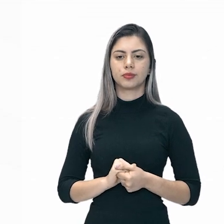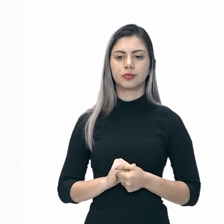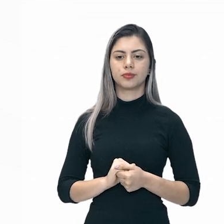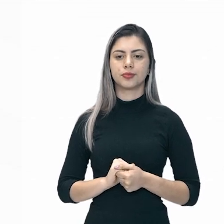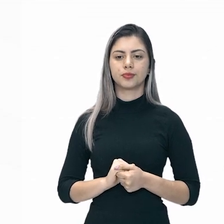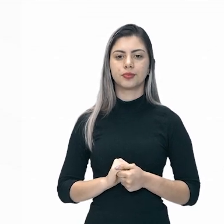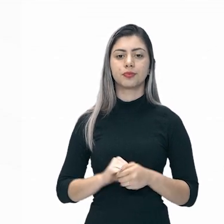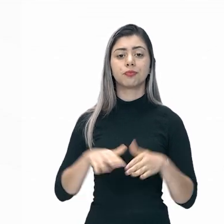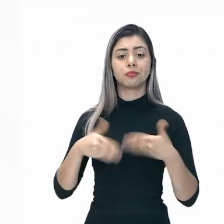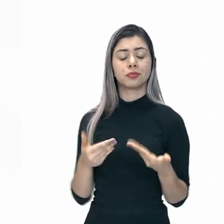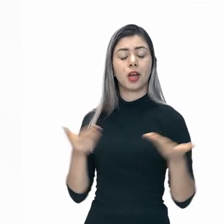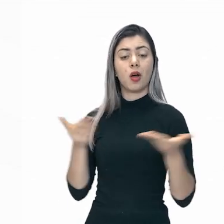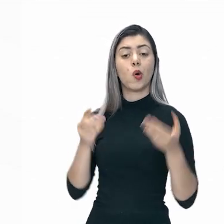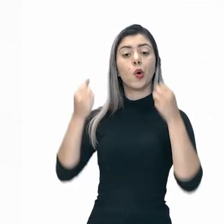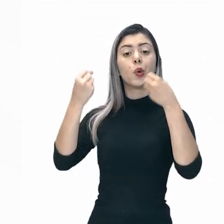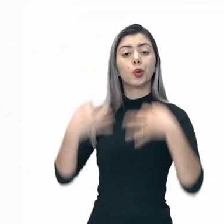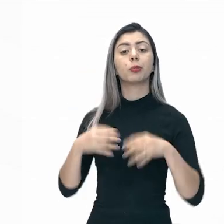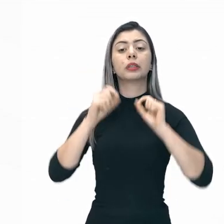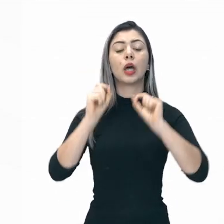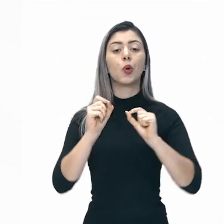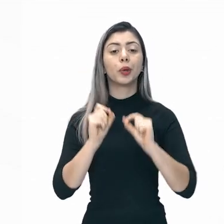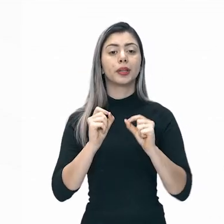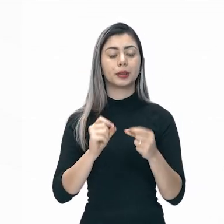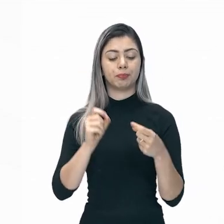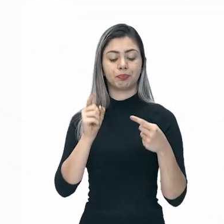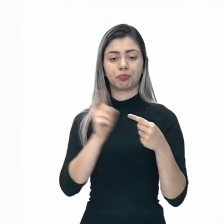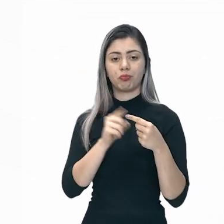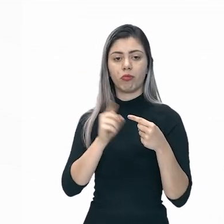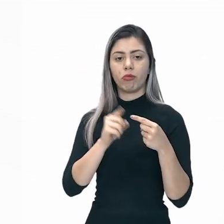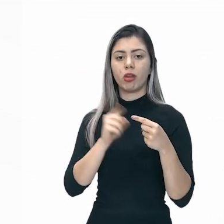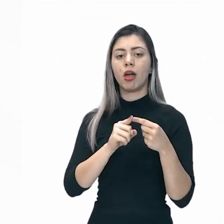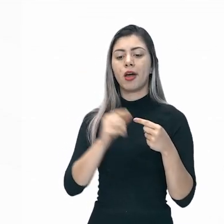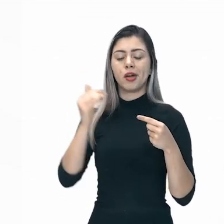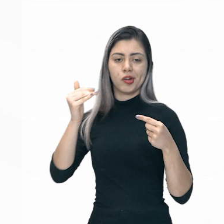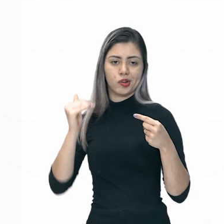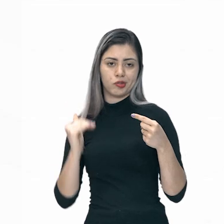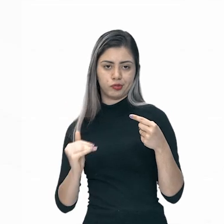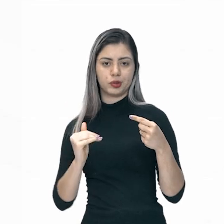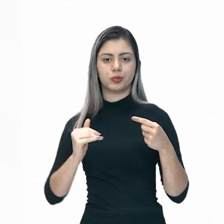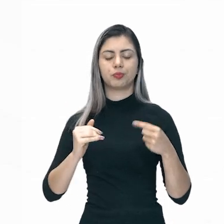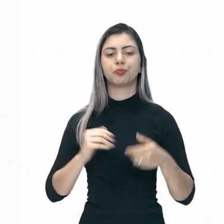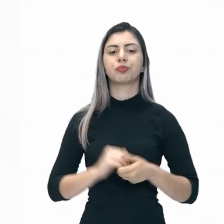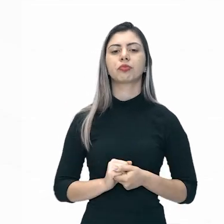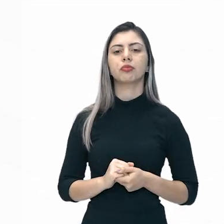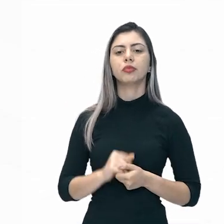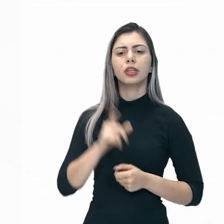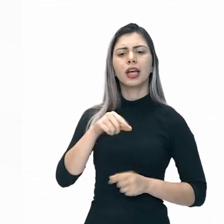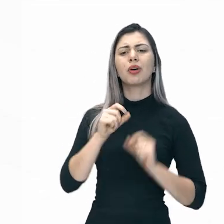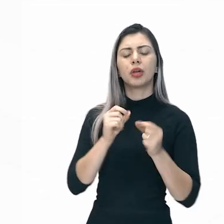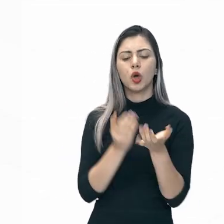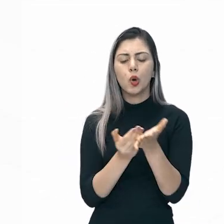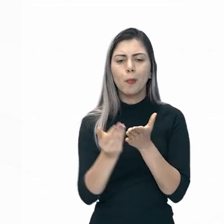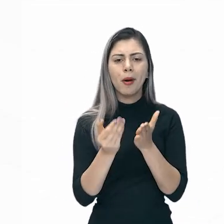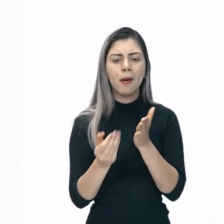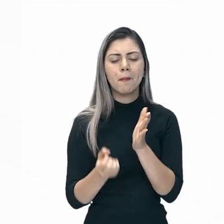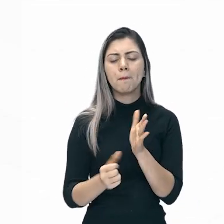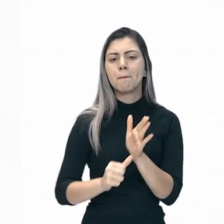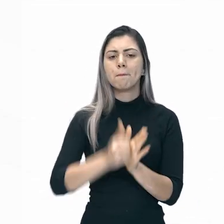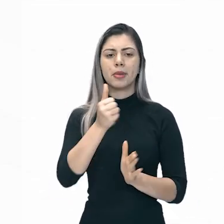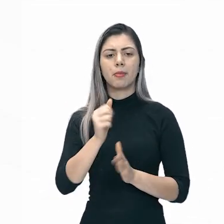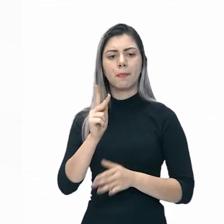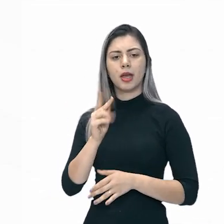vamos falar sobre agora o Paleolítico Inferior. Foi nesse período que surgiram as primeiras espécies de